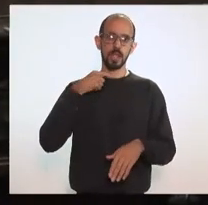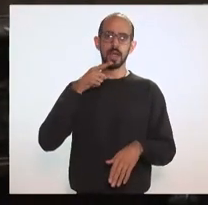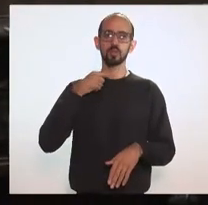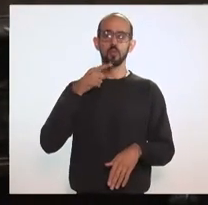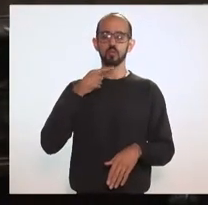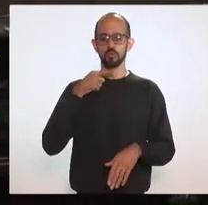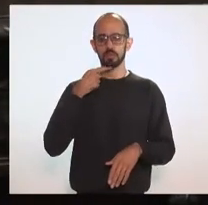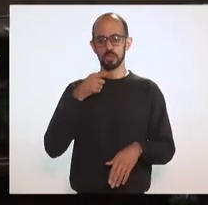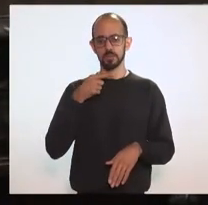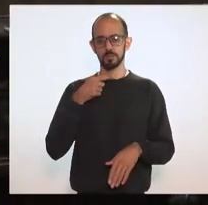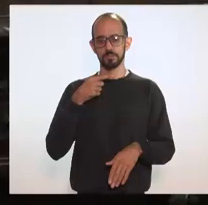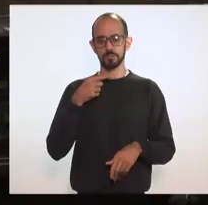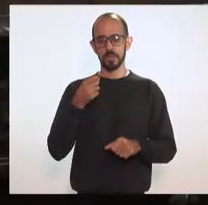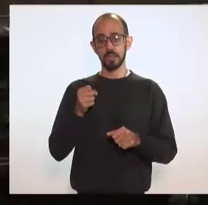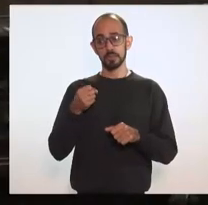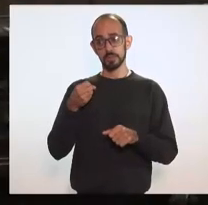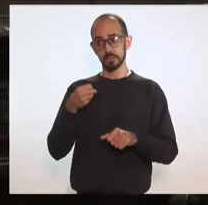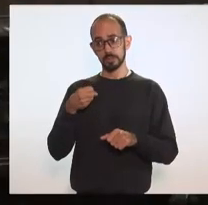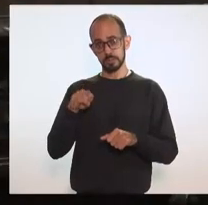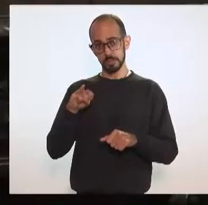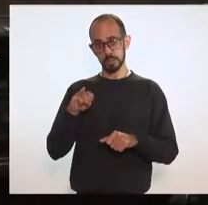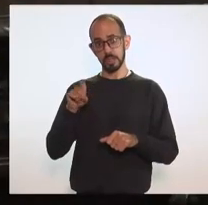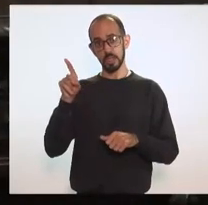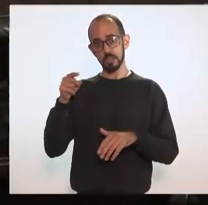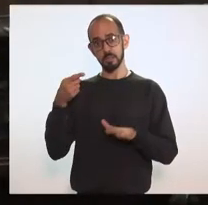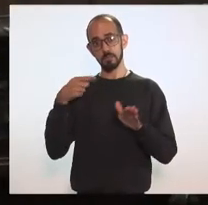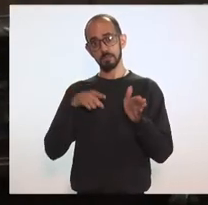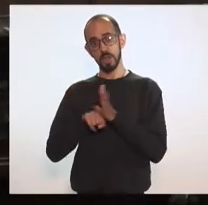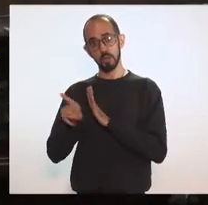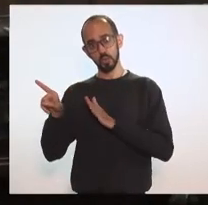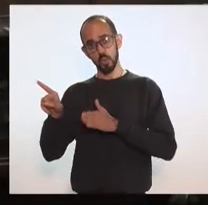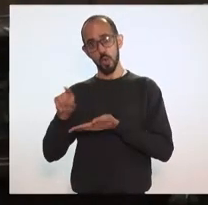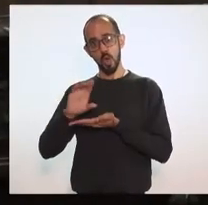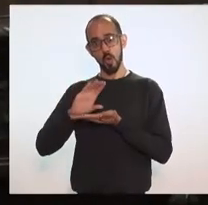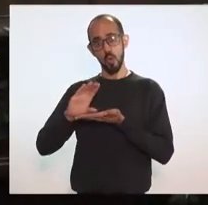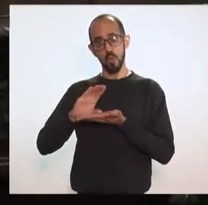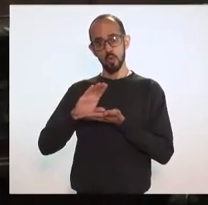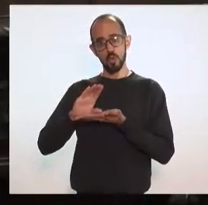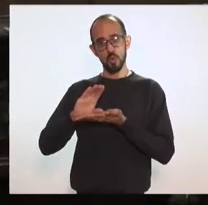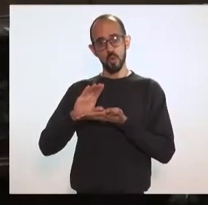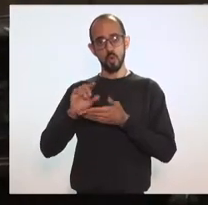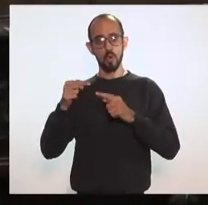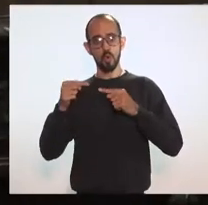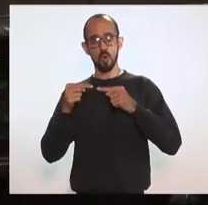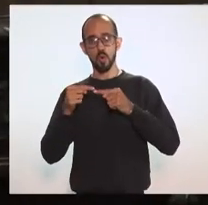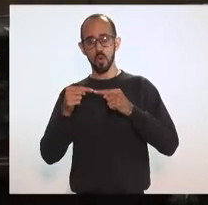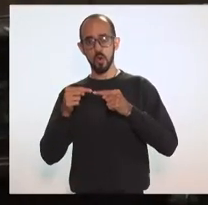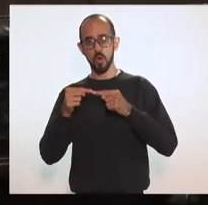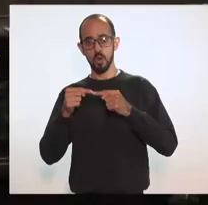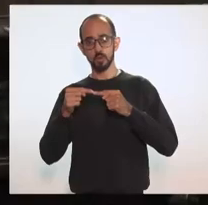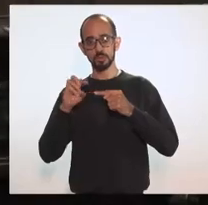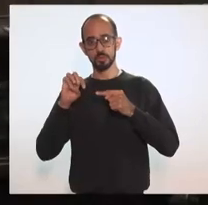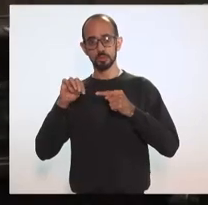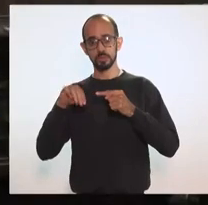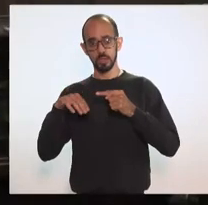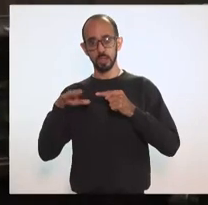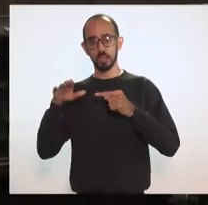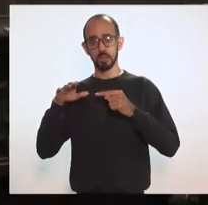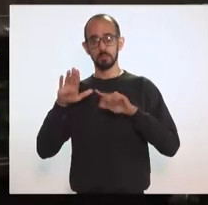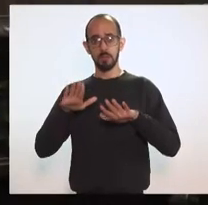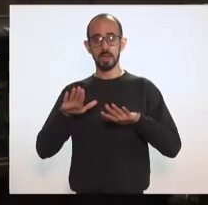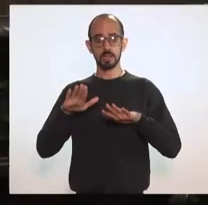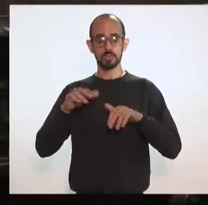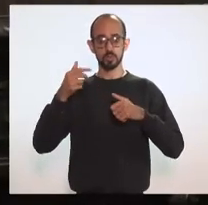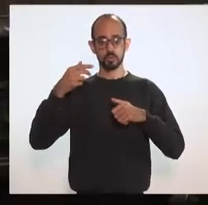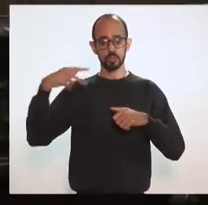questionou questionou a constitucionalidade da matéria alegando vício de iniciativa mas a sua posição